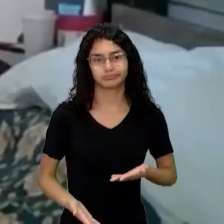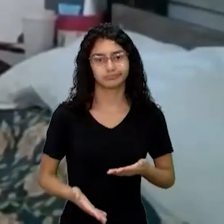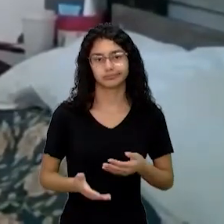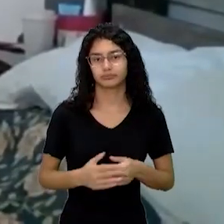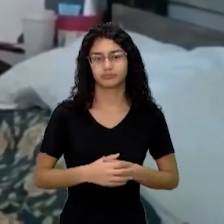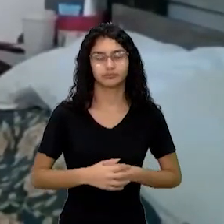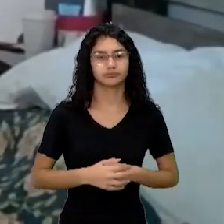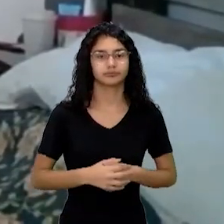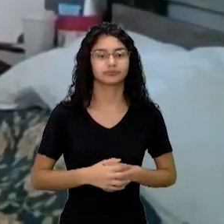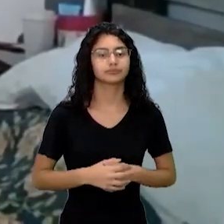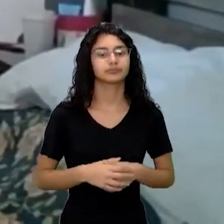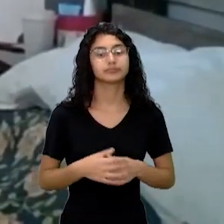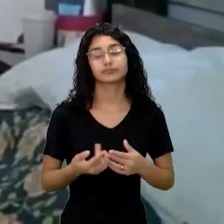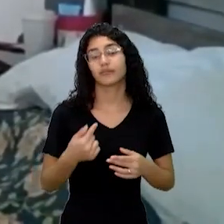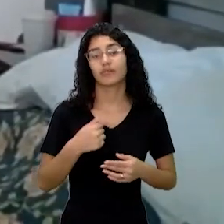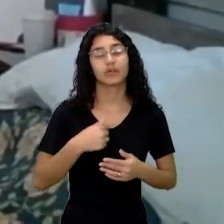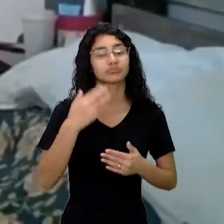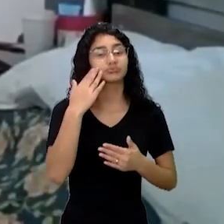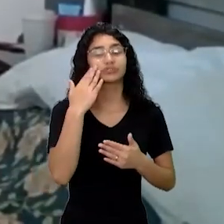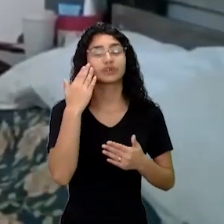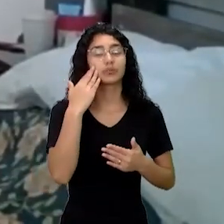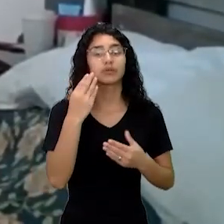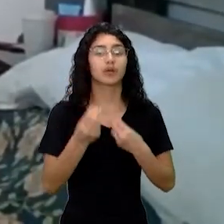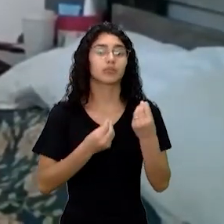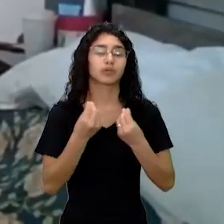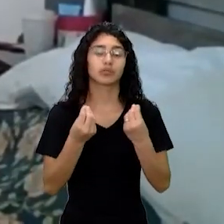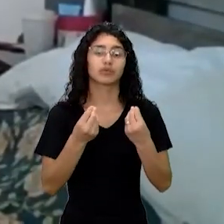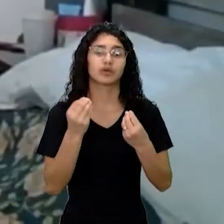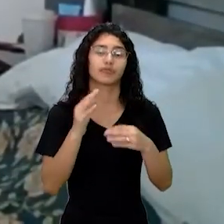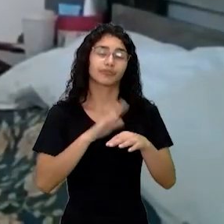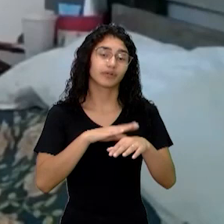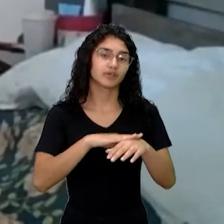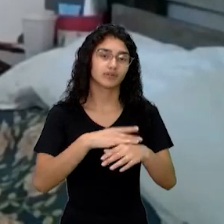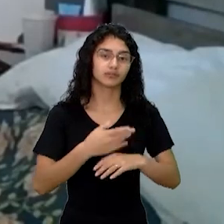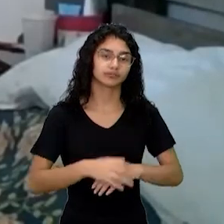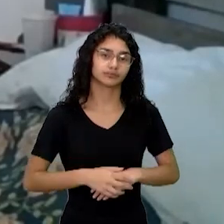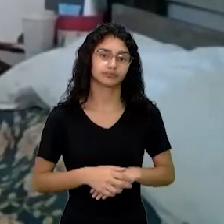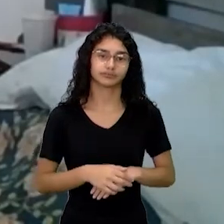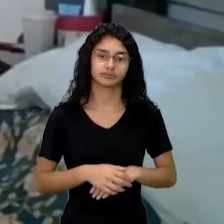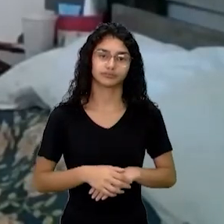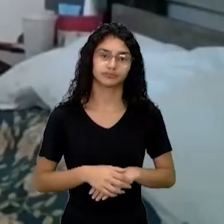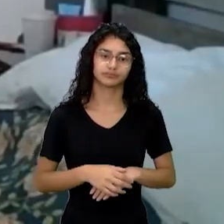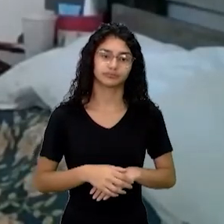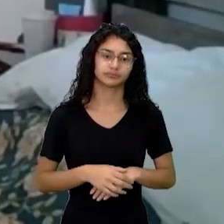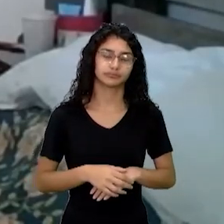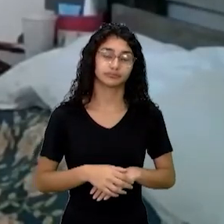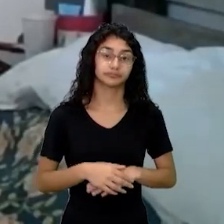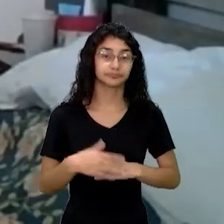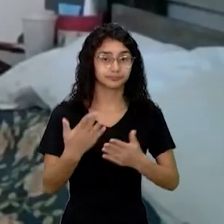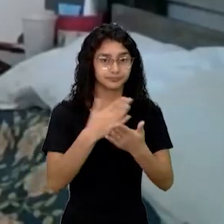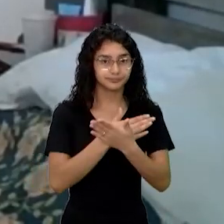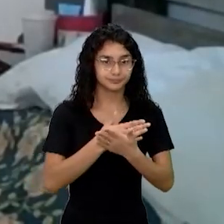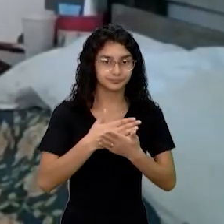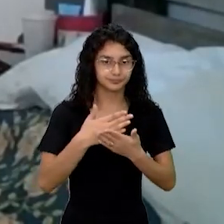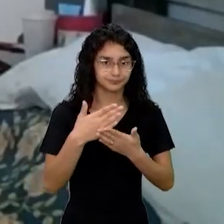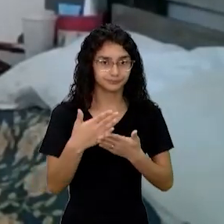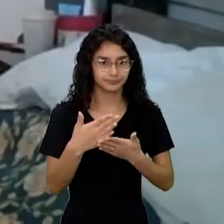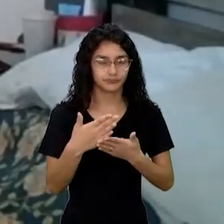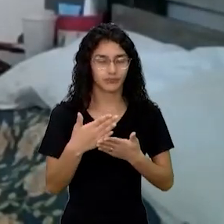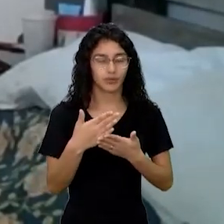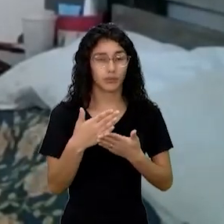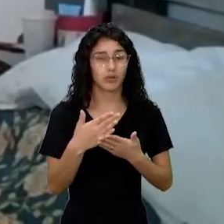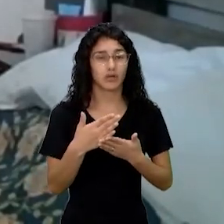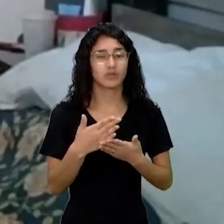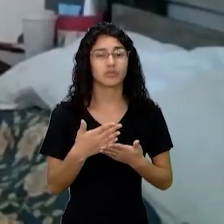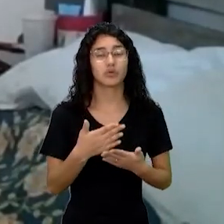tudo e eu já não sabia mais o que fazer. Então, assim, no início, né, da minha fase lá